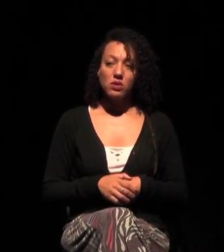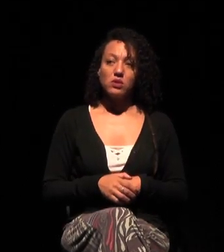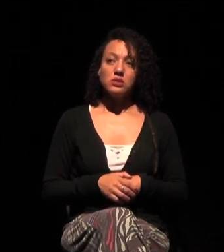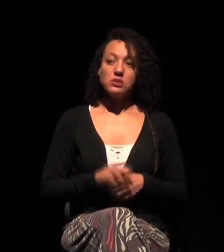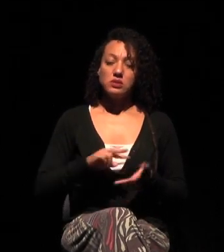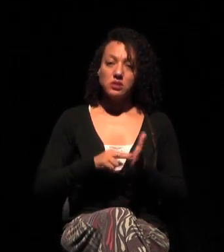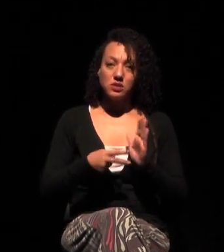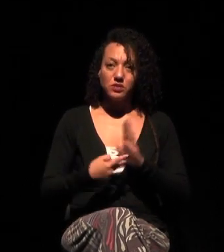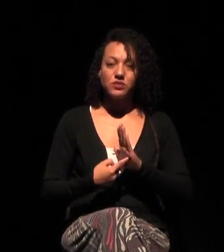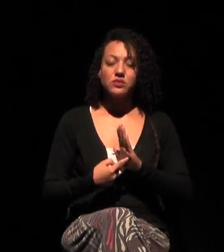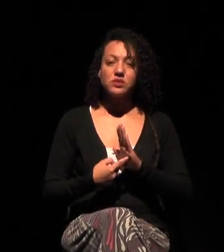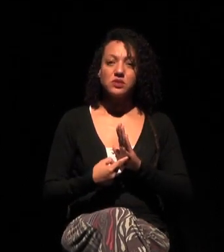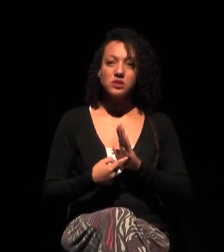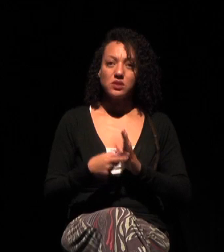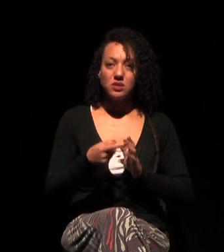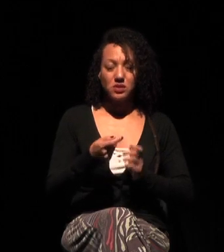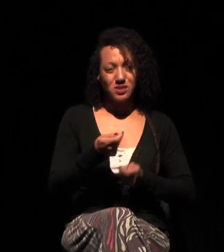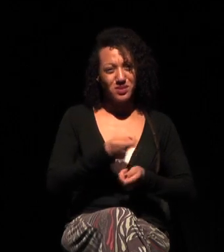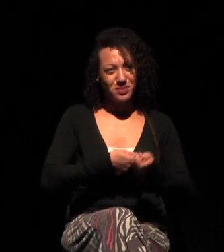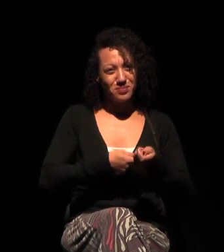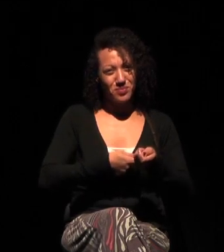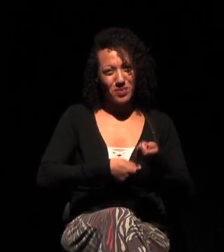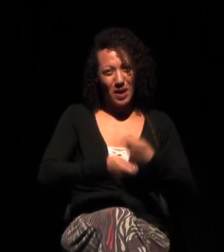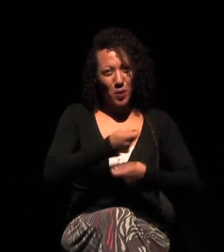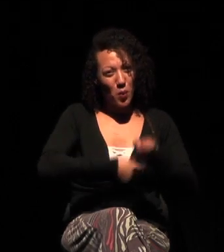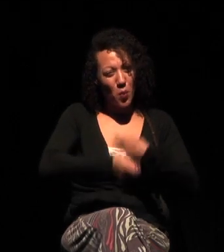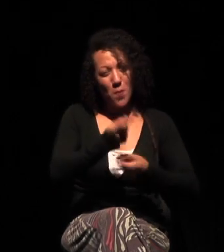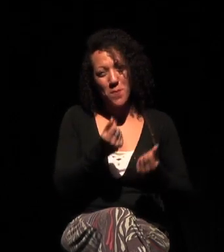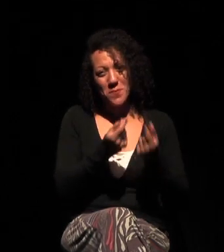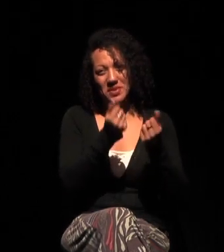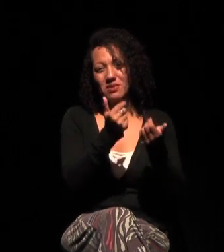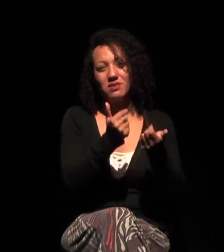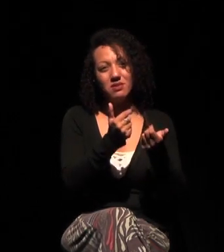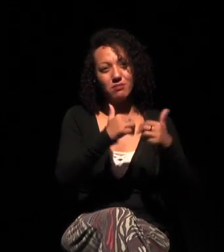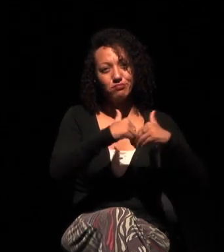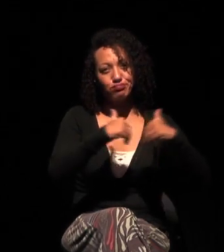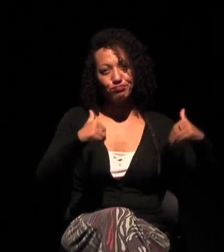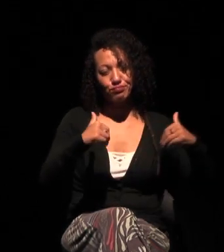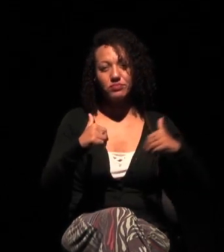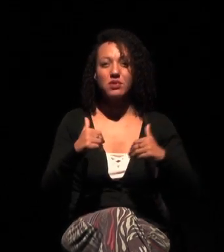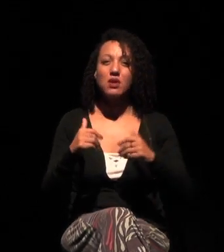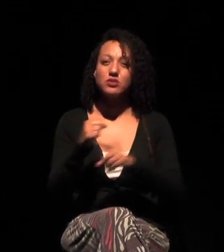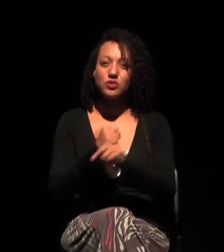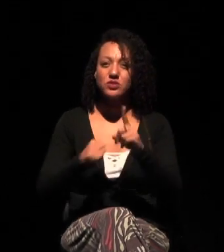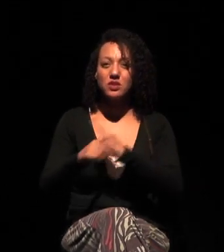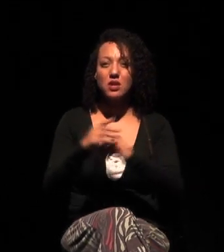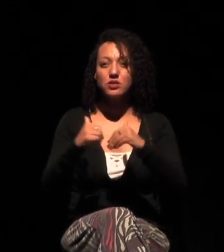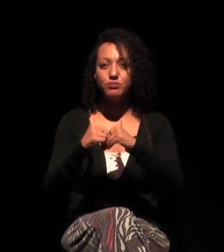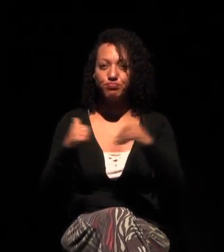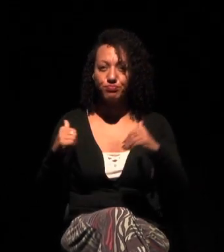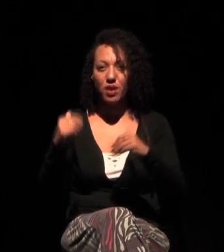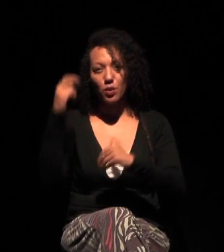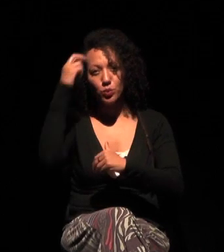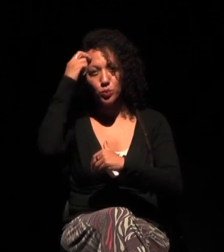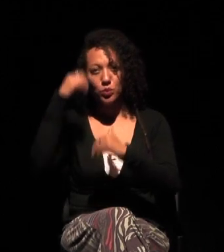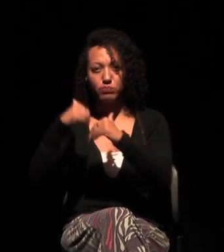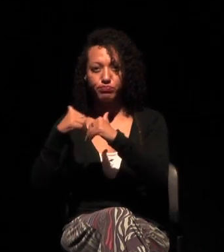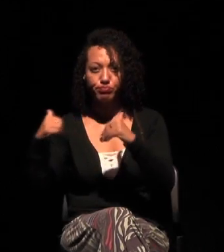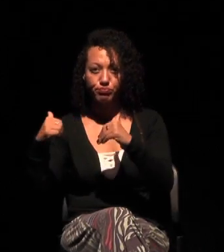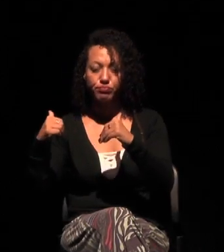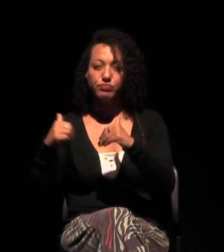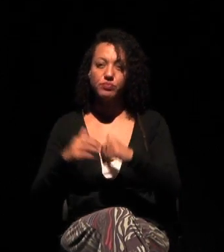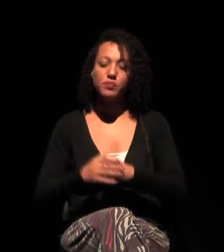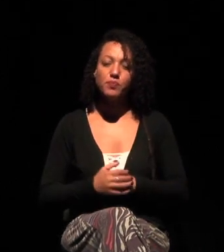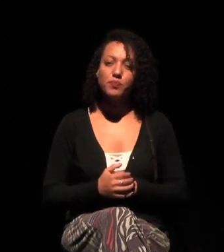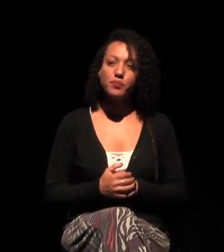divórcio quer na economia que é na sociedade mais em geral e na cultura entra o que